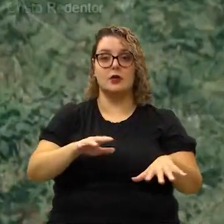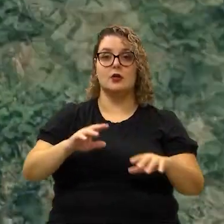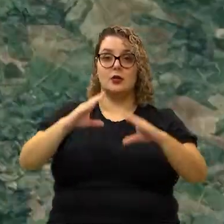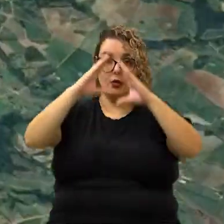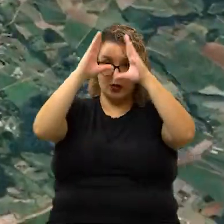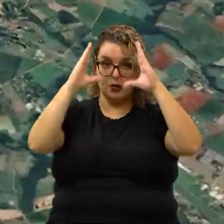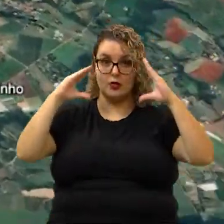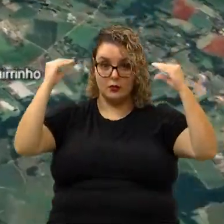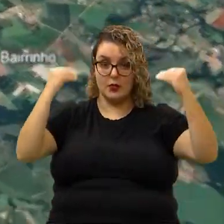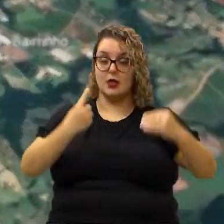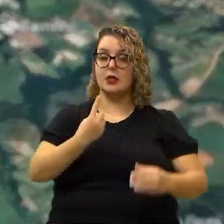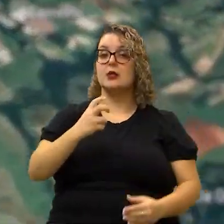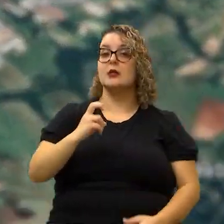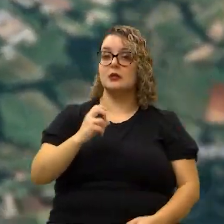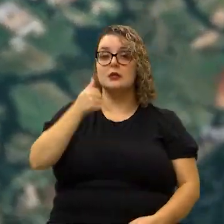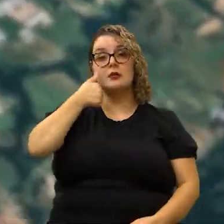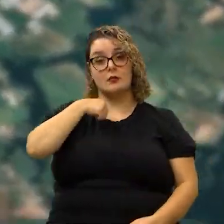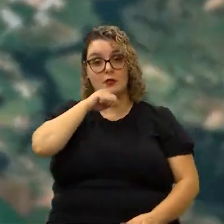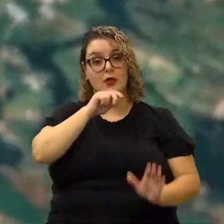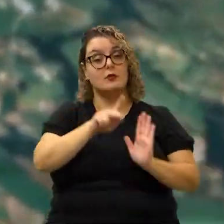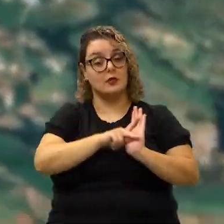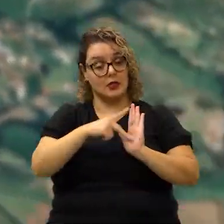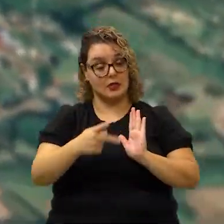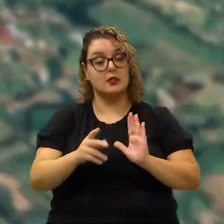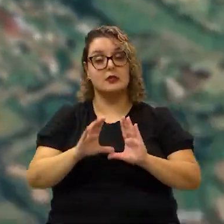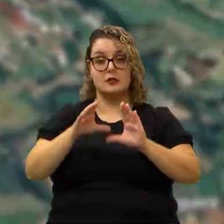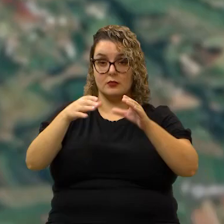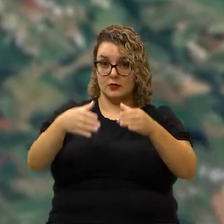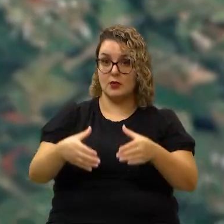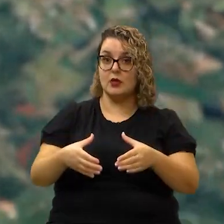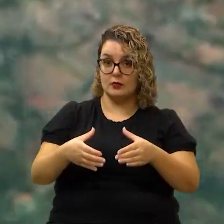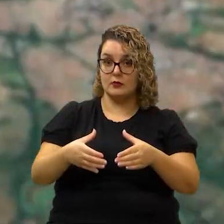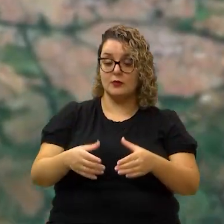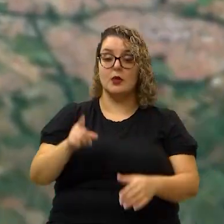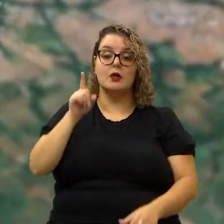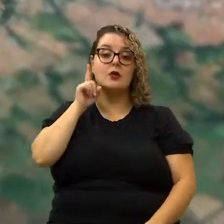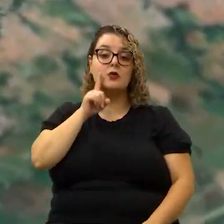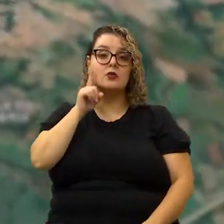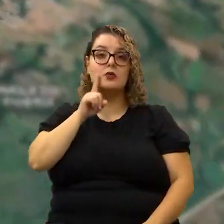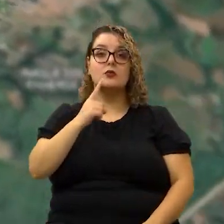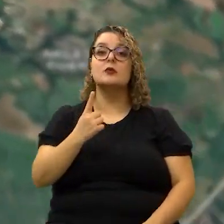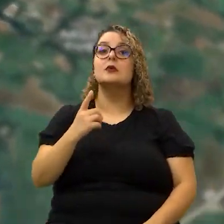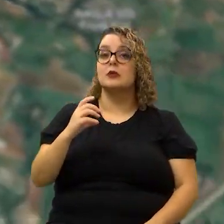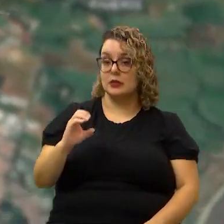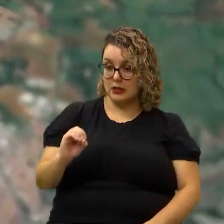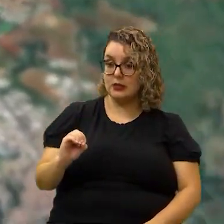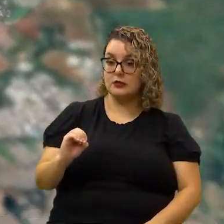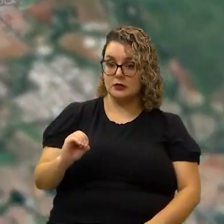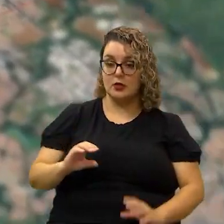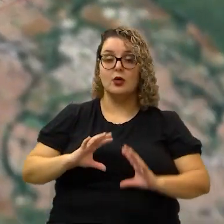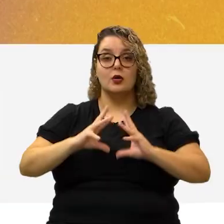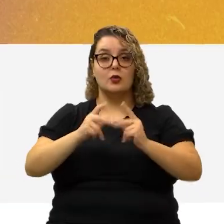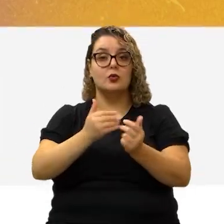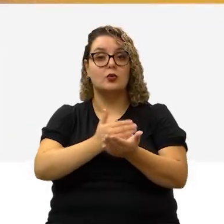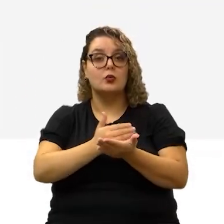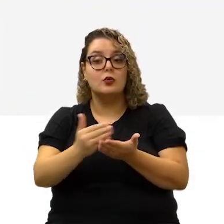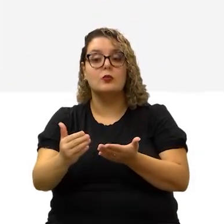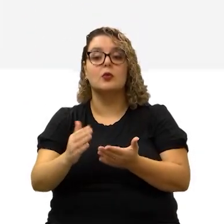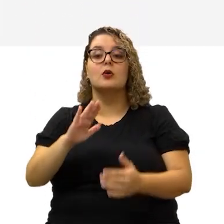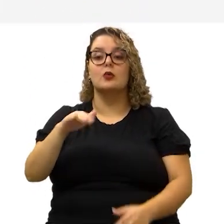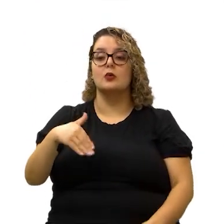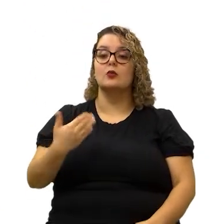região. Em Holambra, 15 mães fazem parte do grupo, enquanto em Americana são 10.